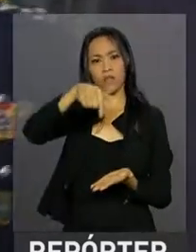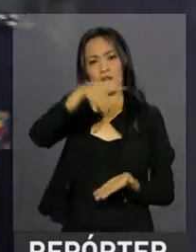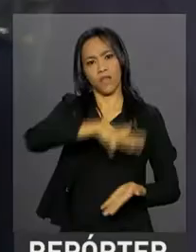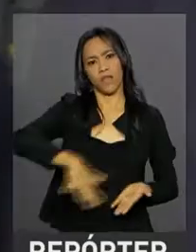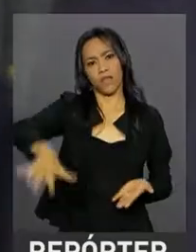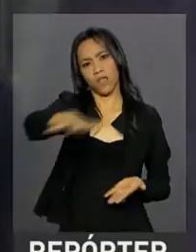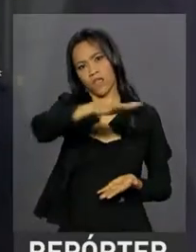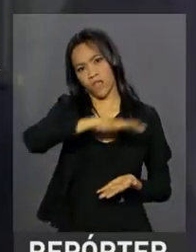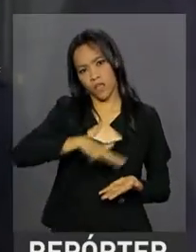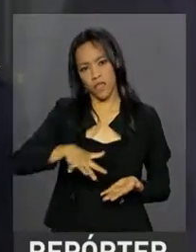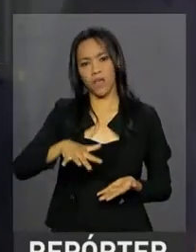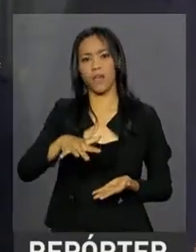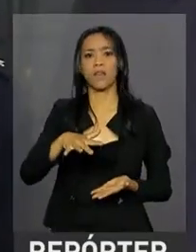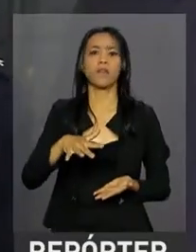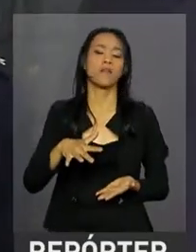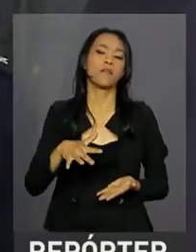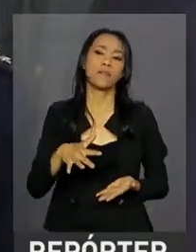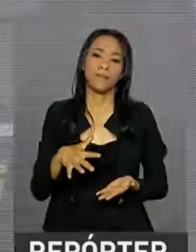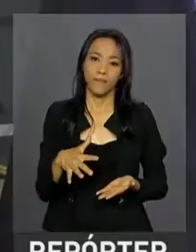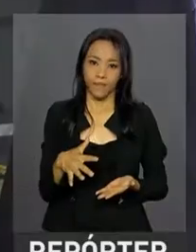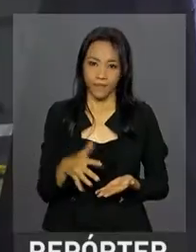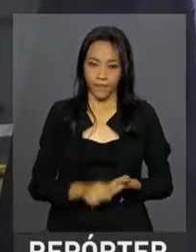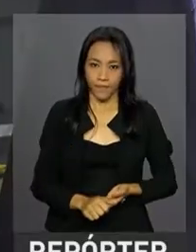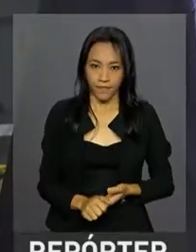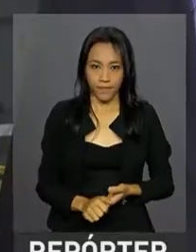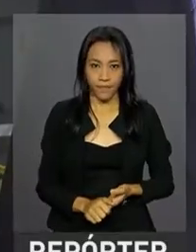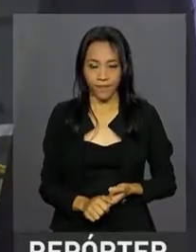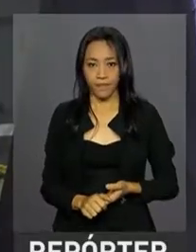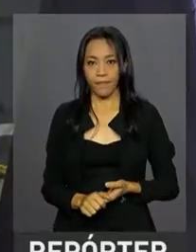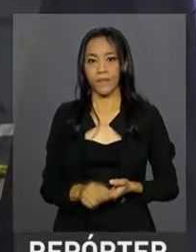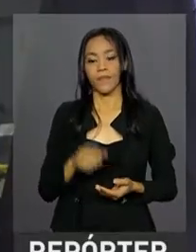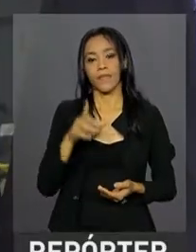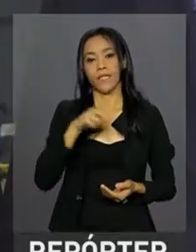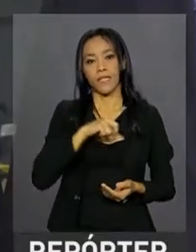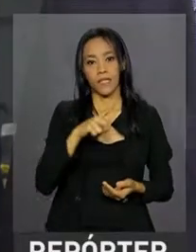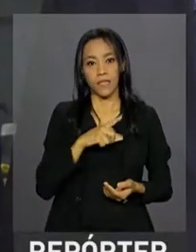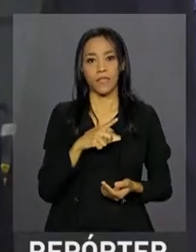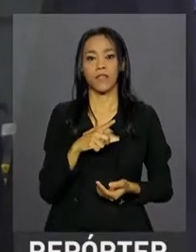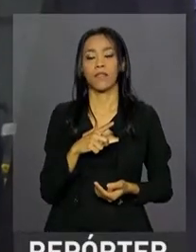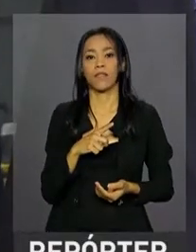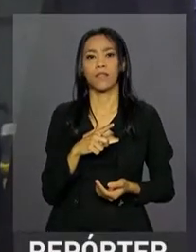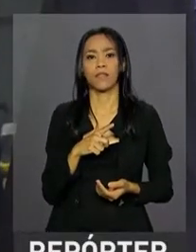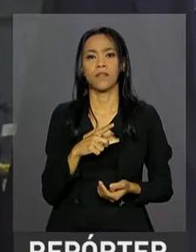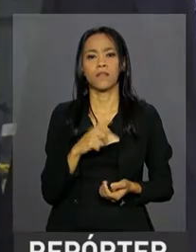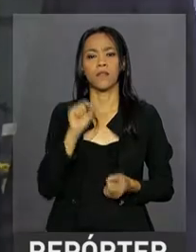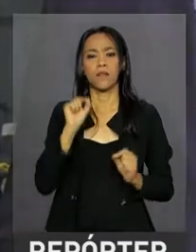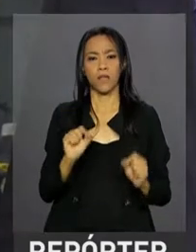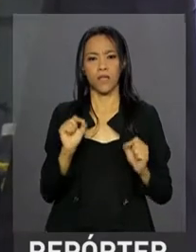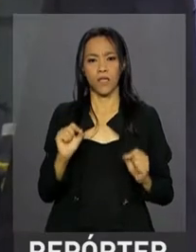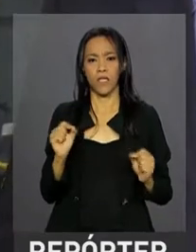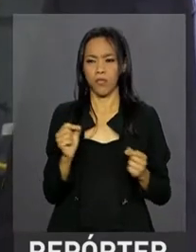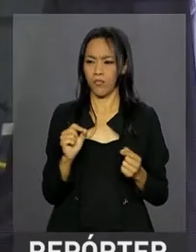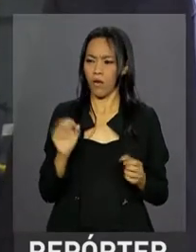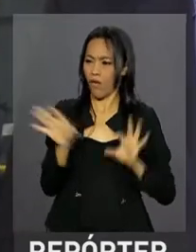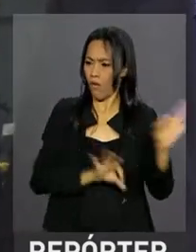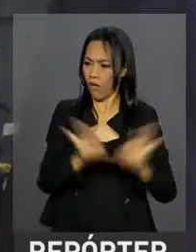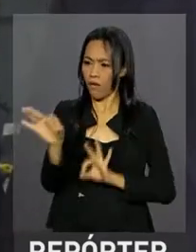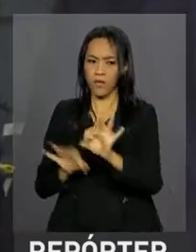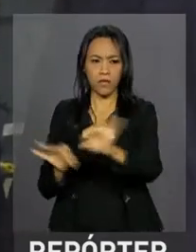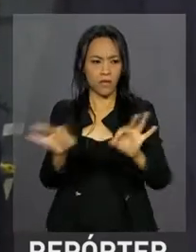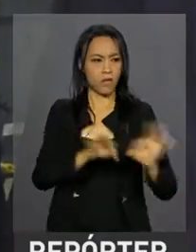cada momento que venho, eu verifico que ela se amplia. Uma feira dessa natureza, realizada aqui no Rio de Janeiro, no